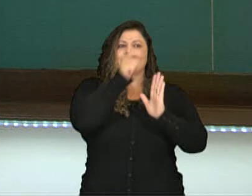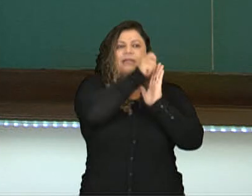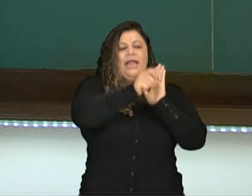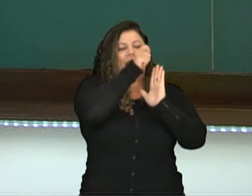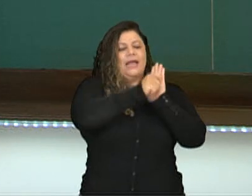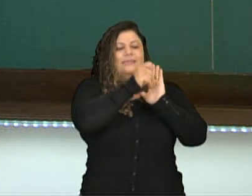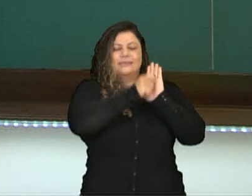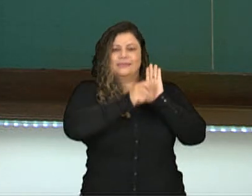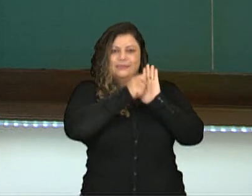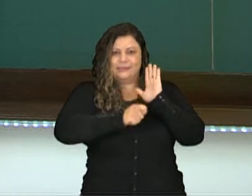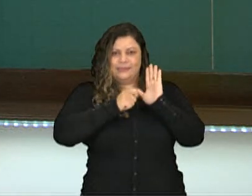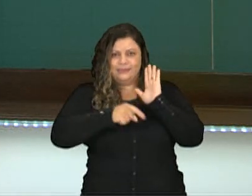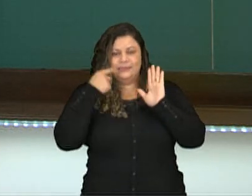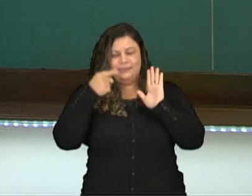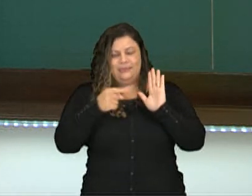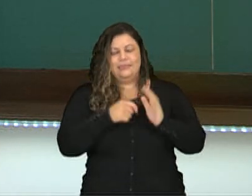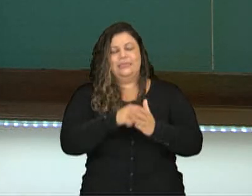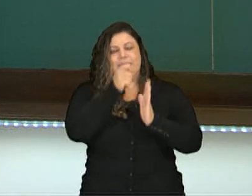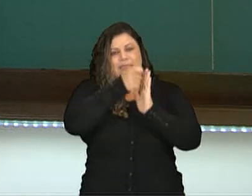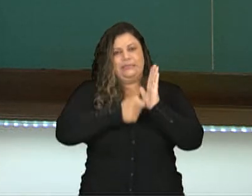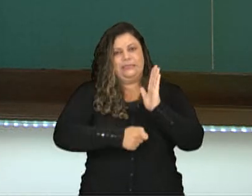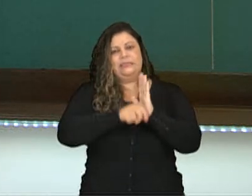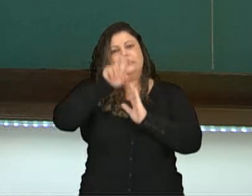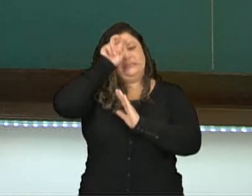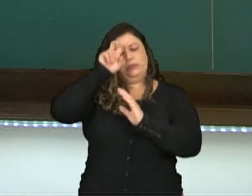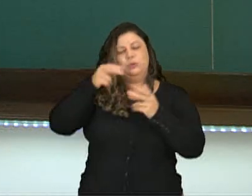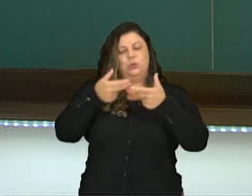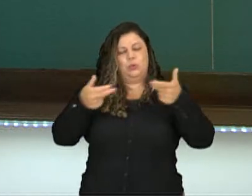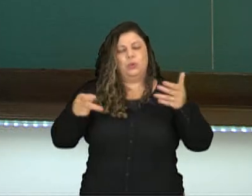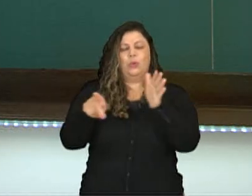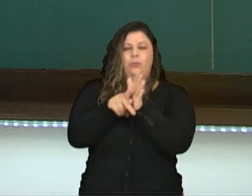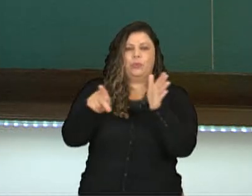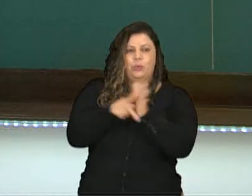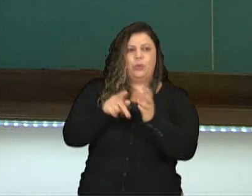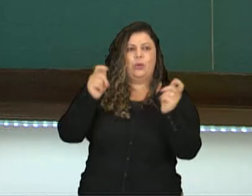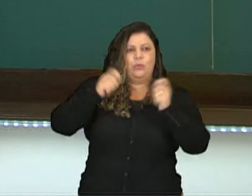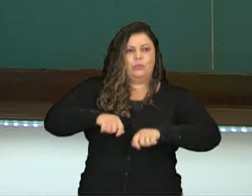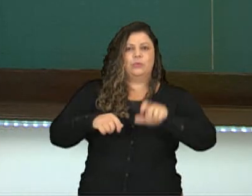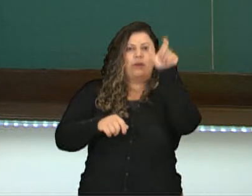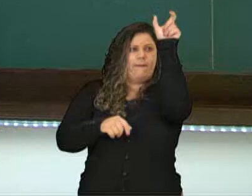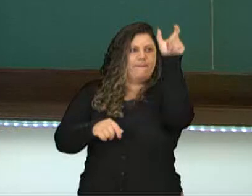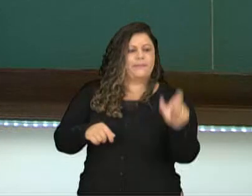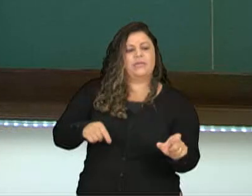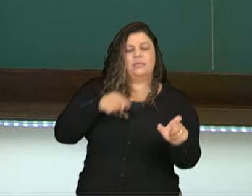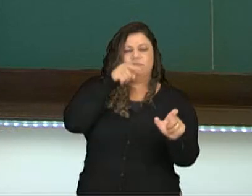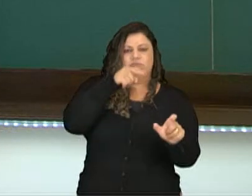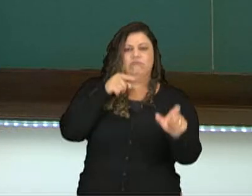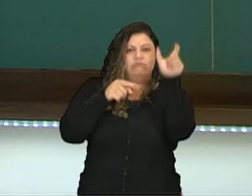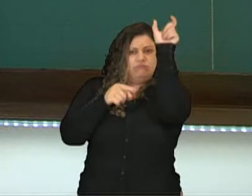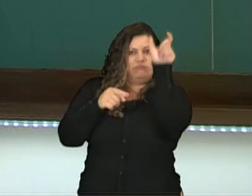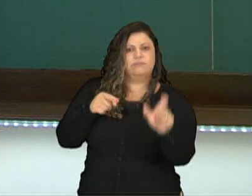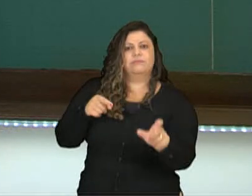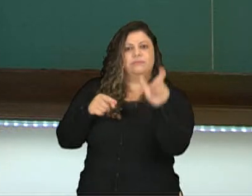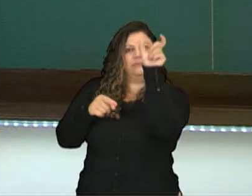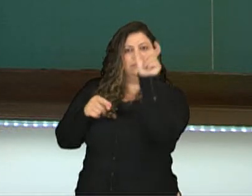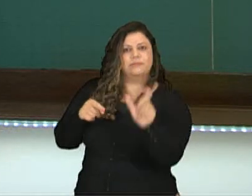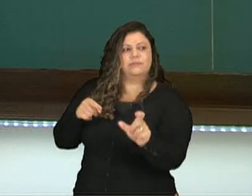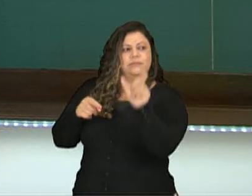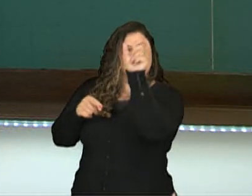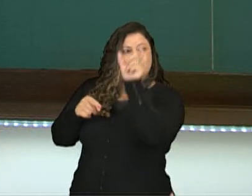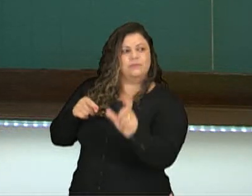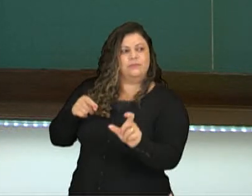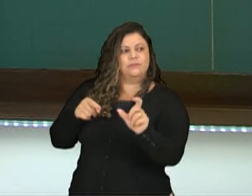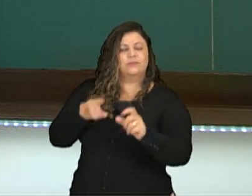hieróglifa, ou hieroglífica, vocês estão vendo aqui de uma maneira vertical, de cima para baixo, né?